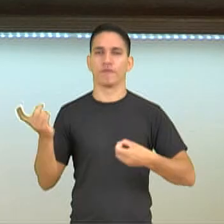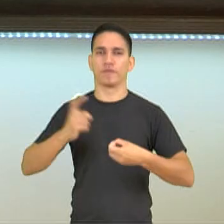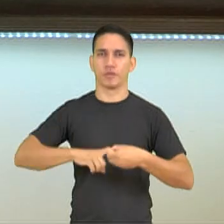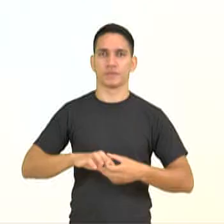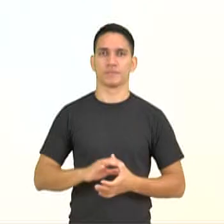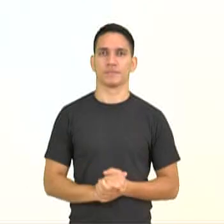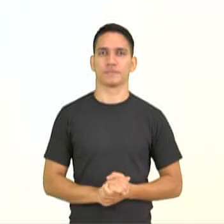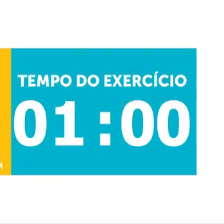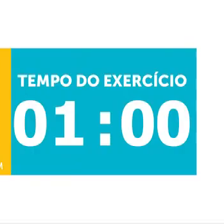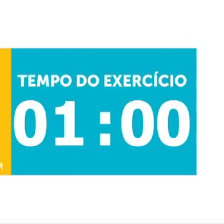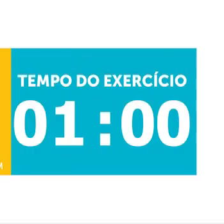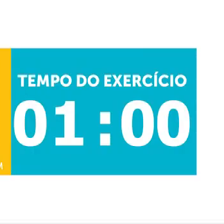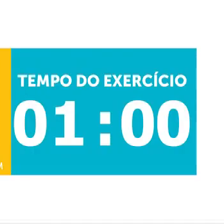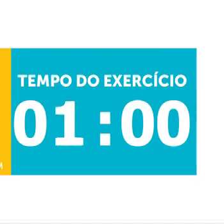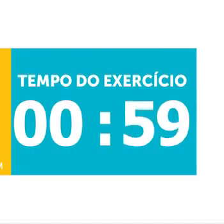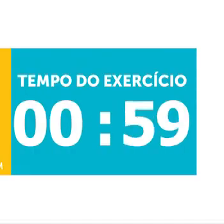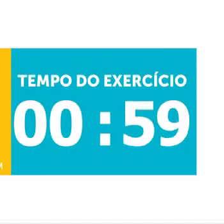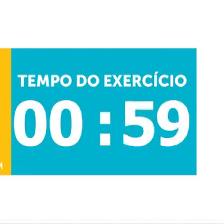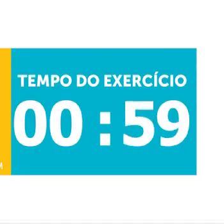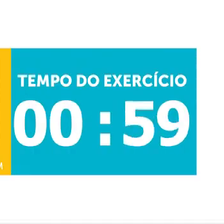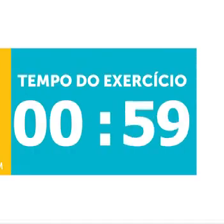voltamos para corrigir.